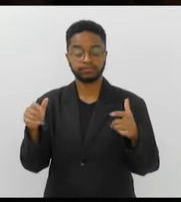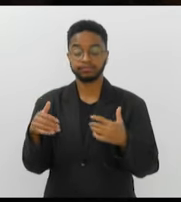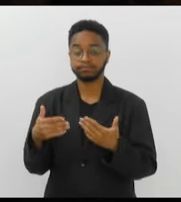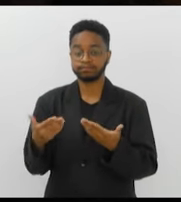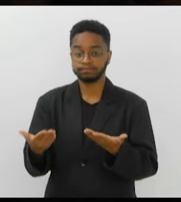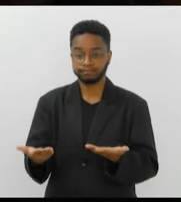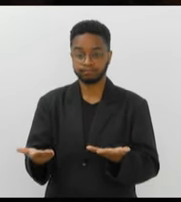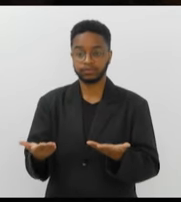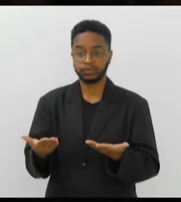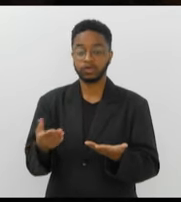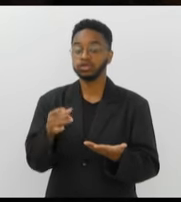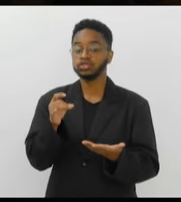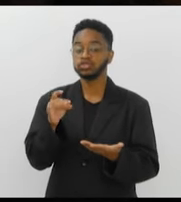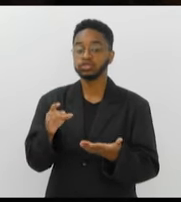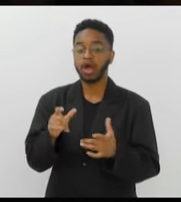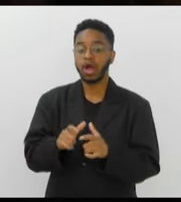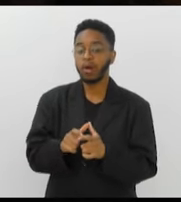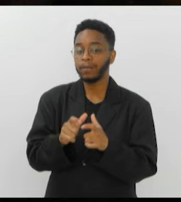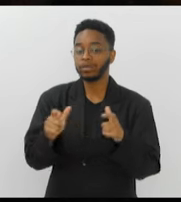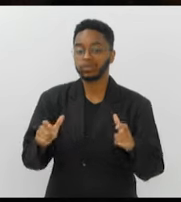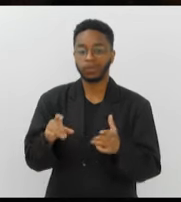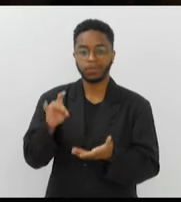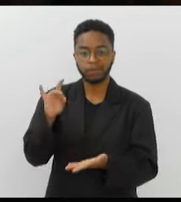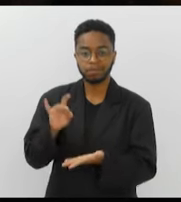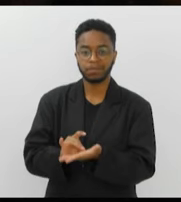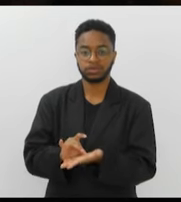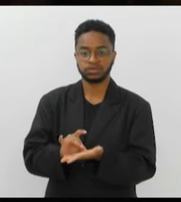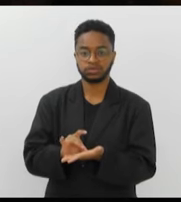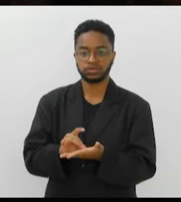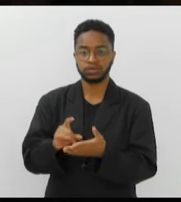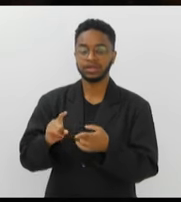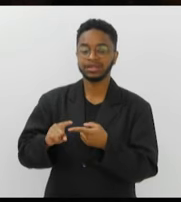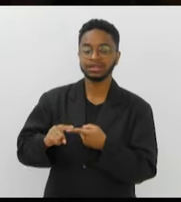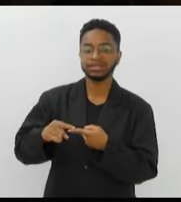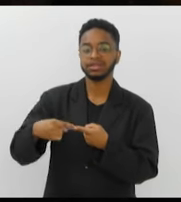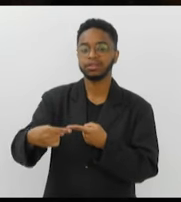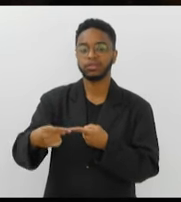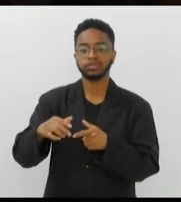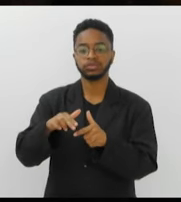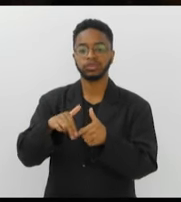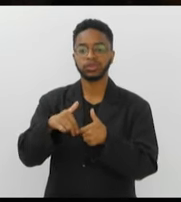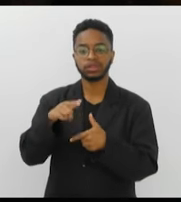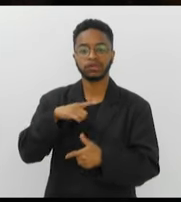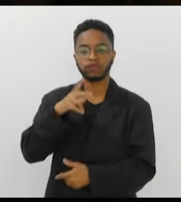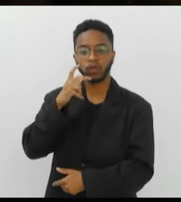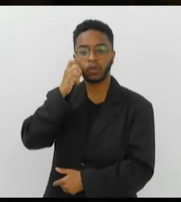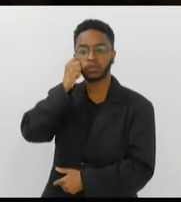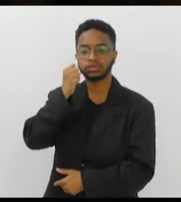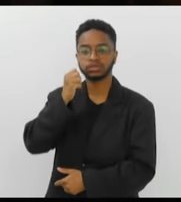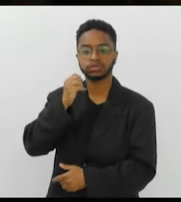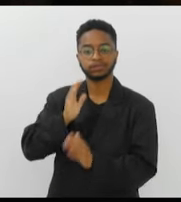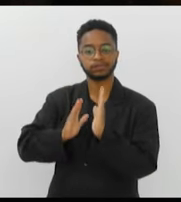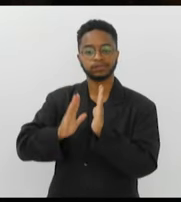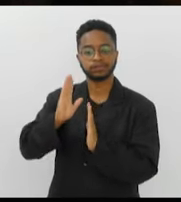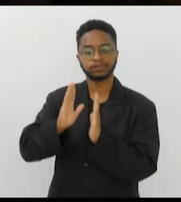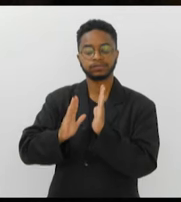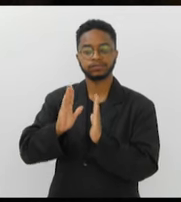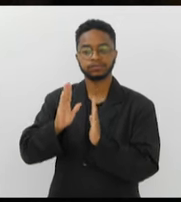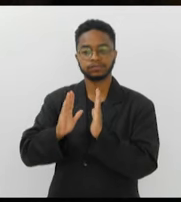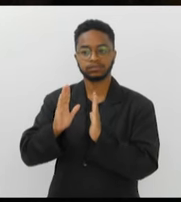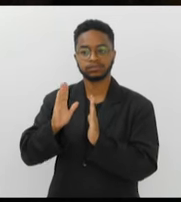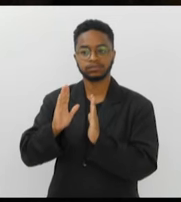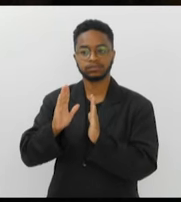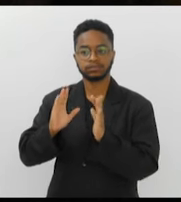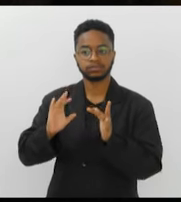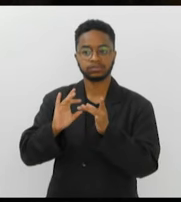só cresceu, efetivamente, depois com o constrangimento que houve na época com